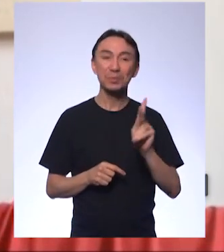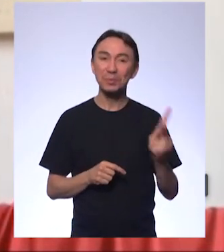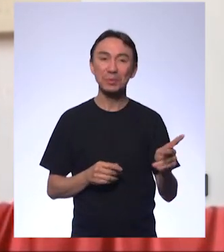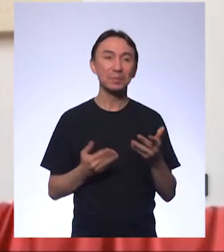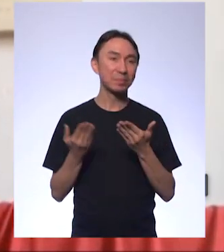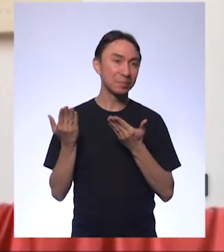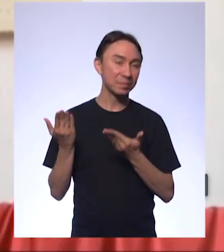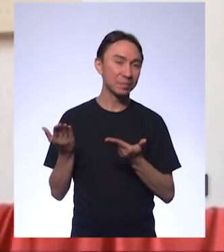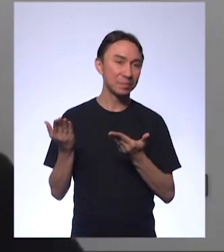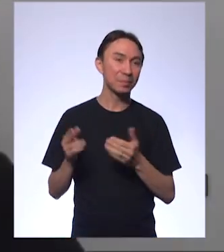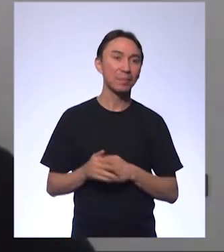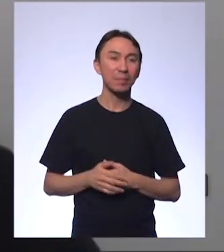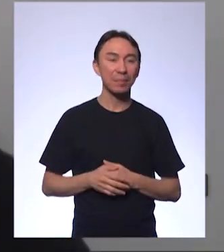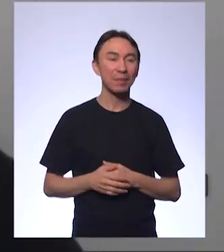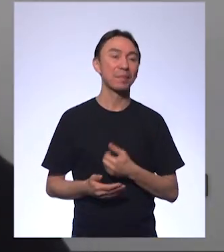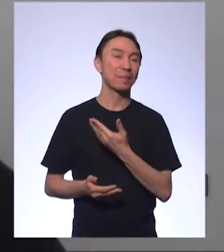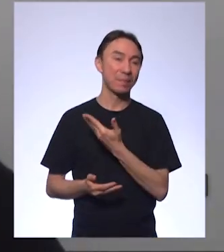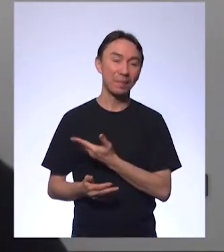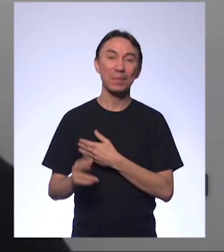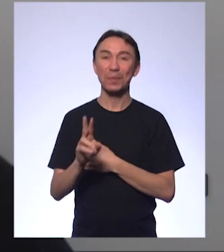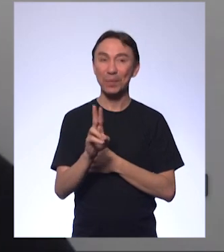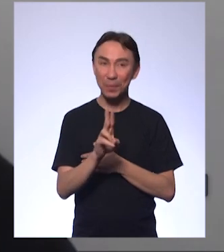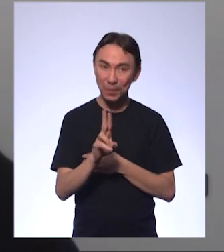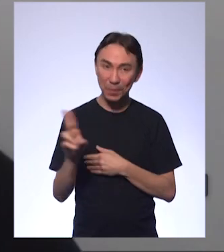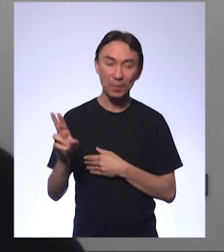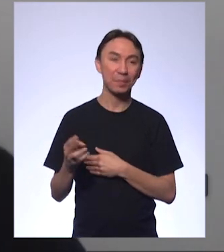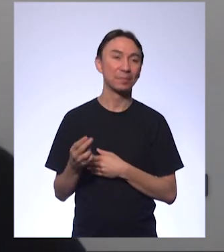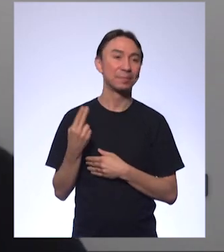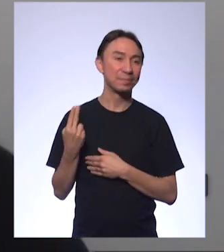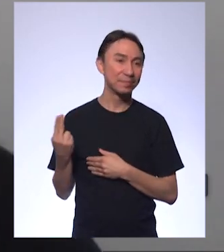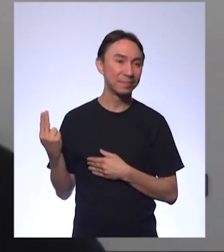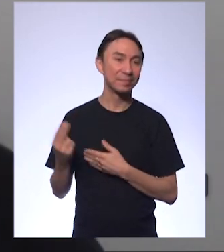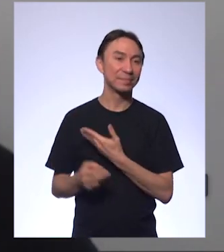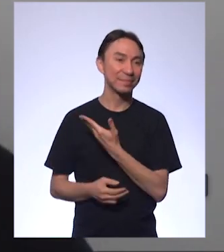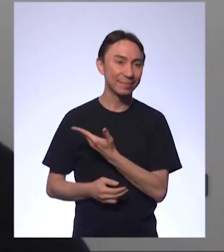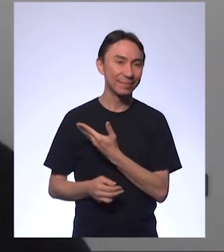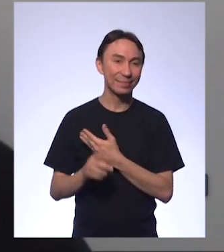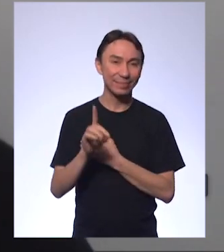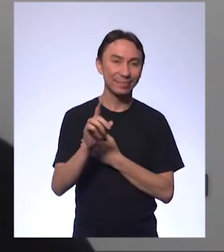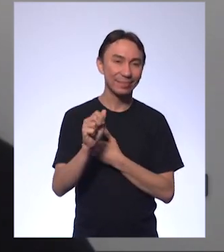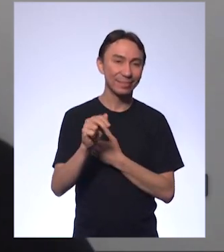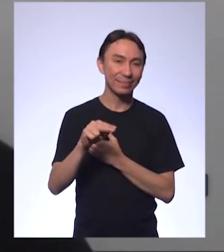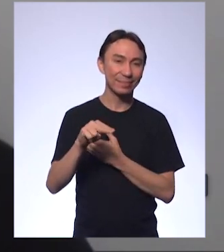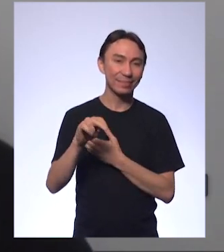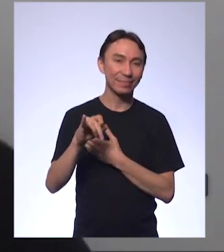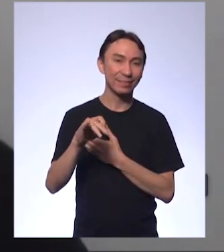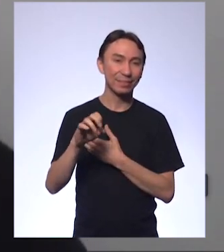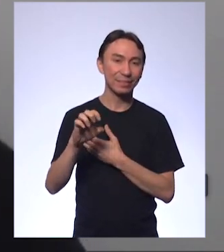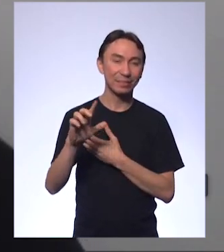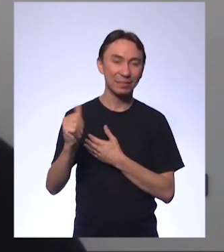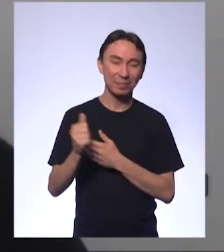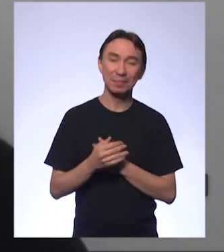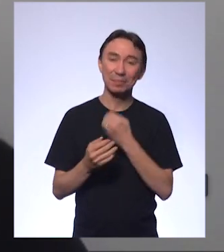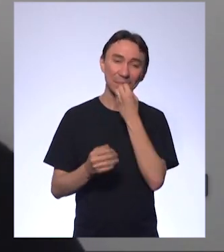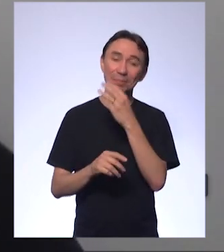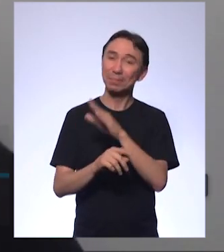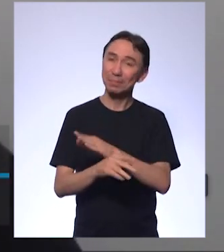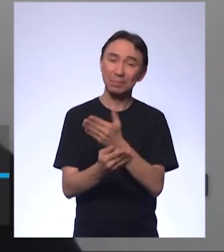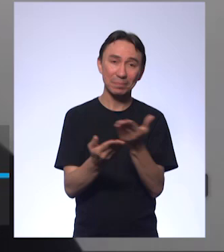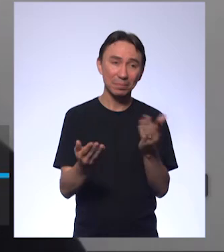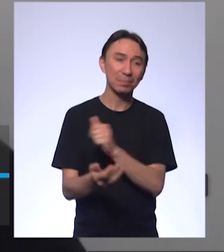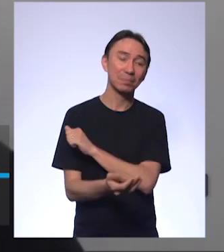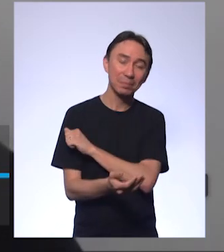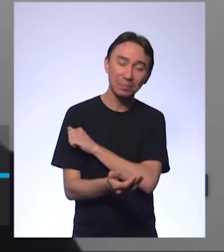professora. Boa tarde, Márcia. Boa tarde, estudantes que estão nos acompanhando, familiares e os professores que estão no